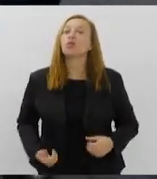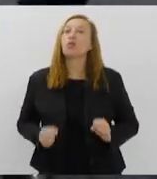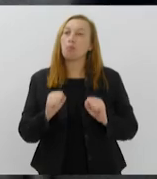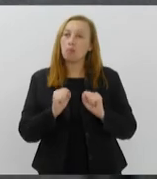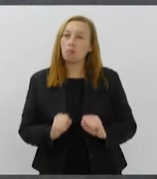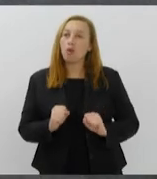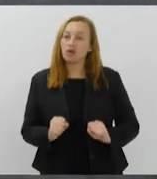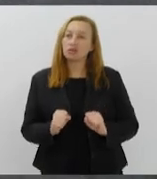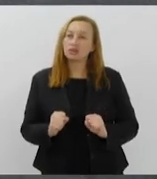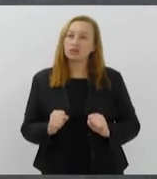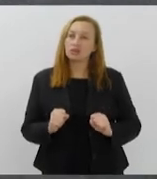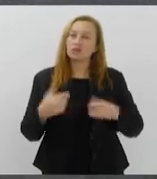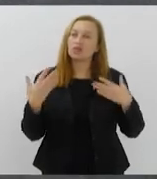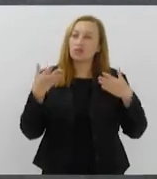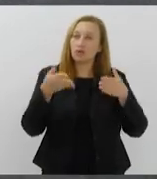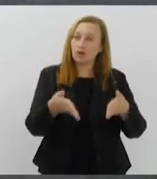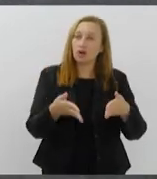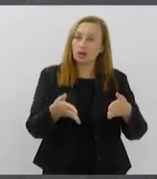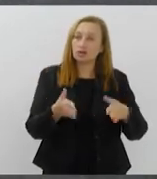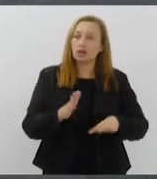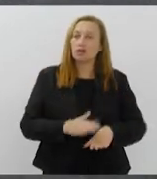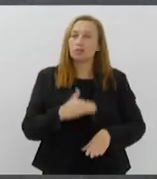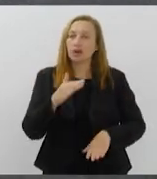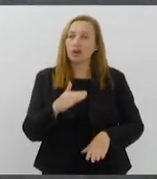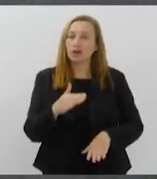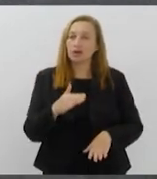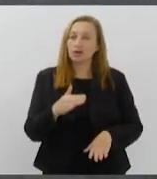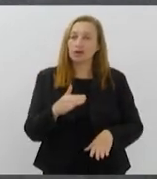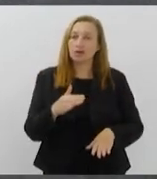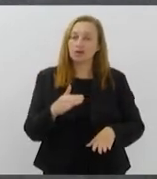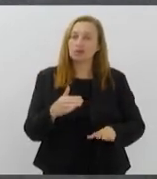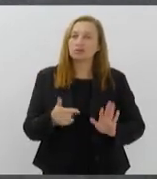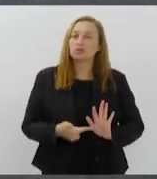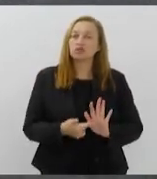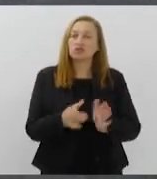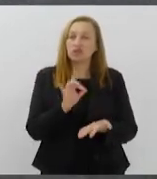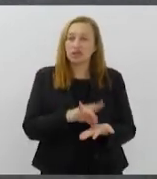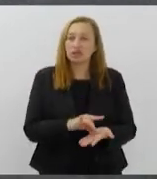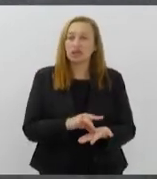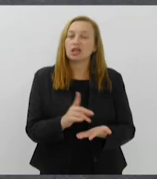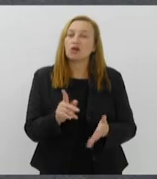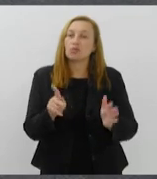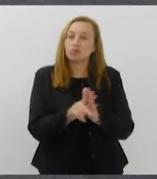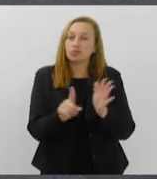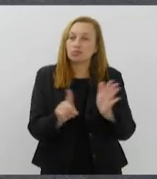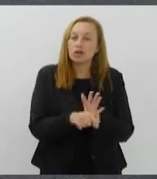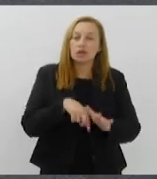ser centralizadas o mais próximo da nossa realidade. Esse é o projeto de lei